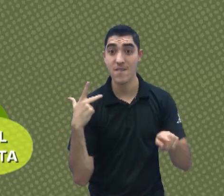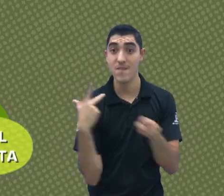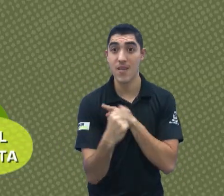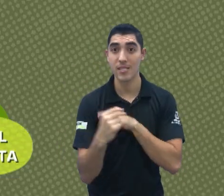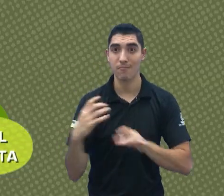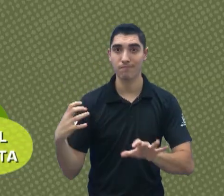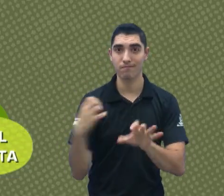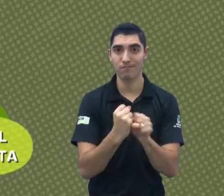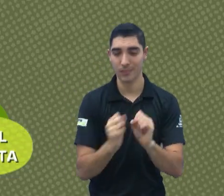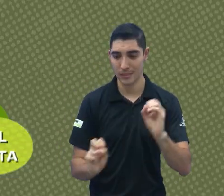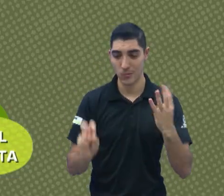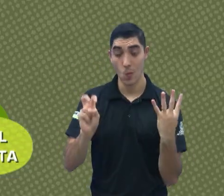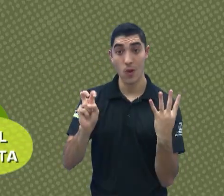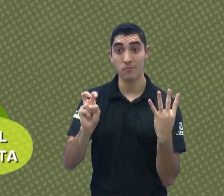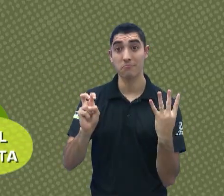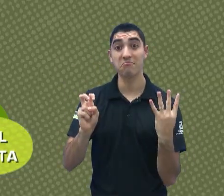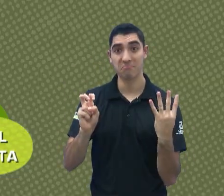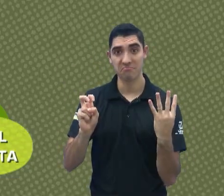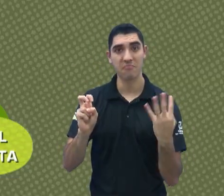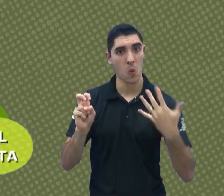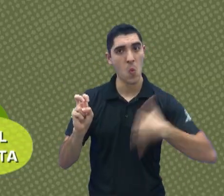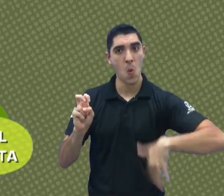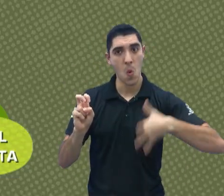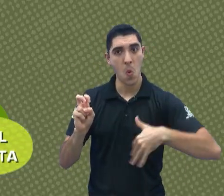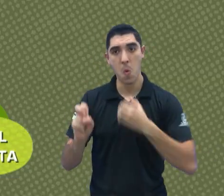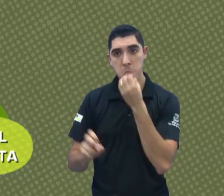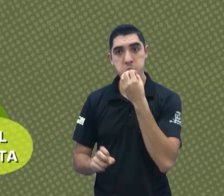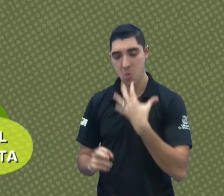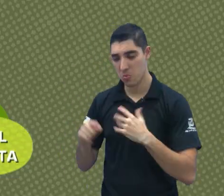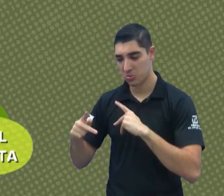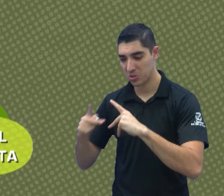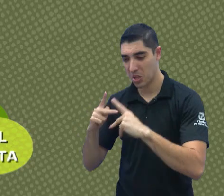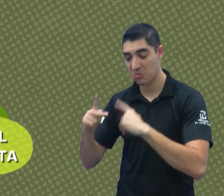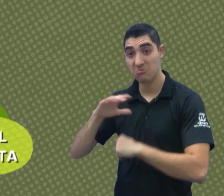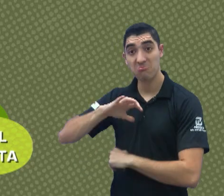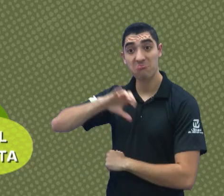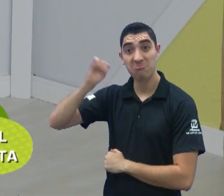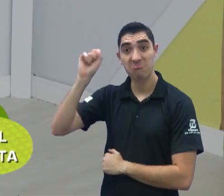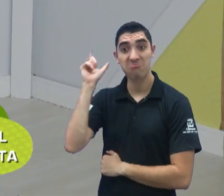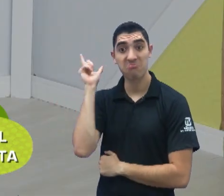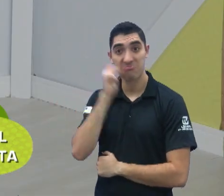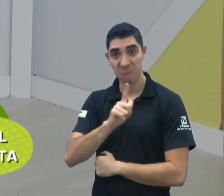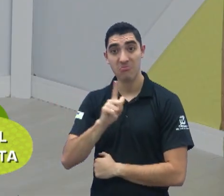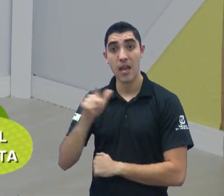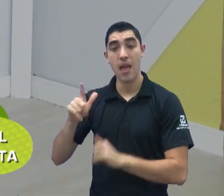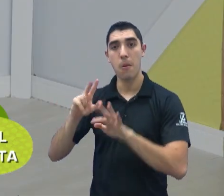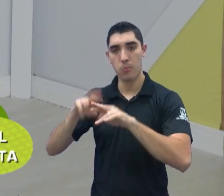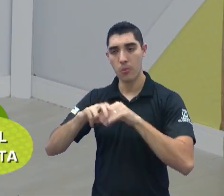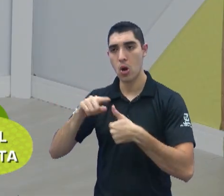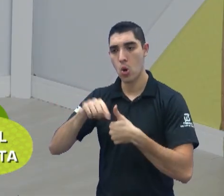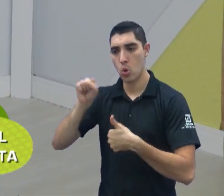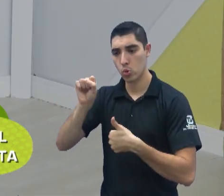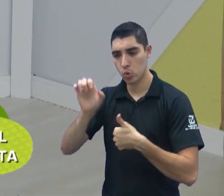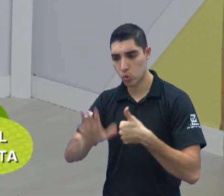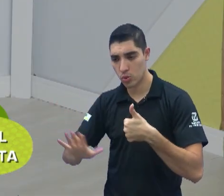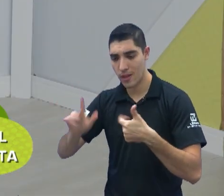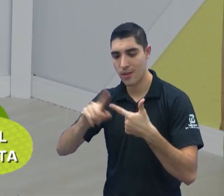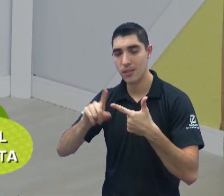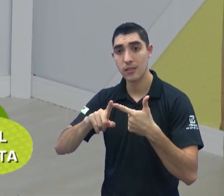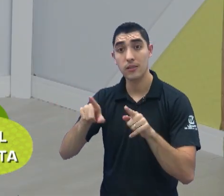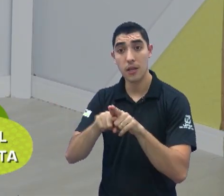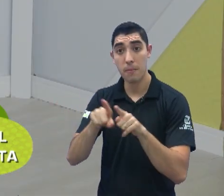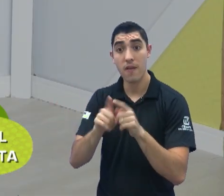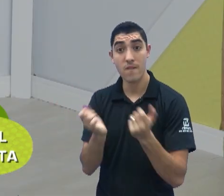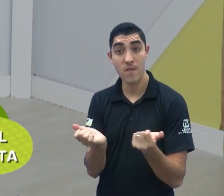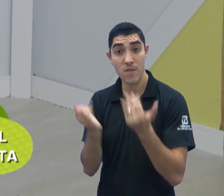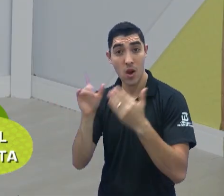uma campanha mais que positiva para o time de São José dos Campos, que conquistou o Regional Sudeste, o Interclubes lá em Vancouver,